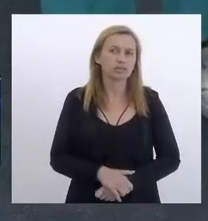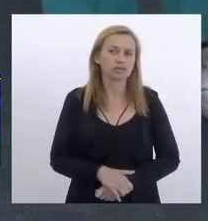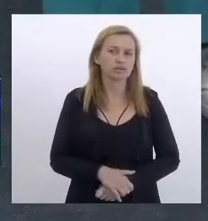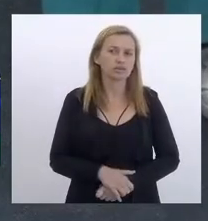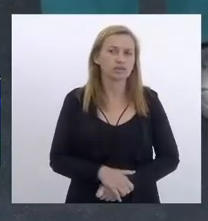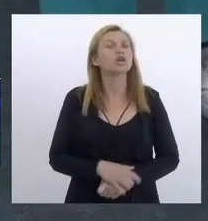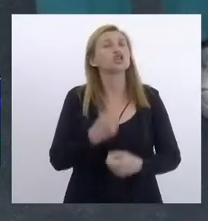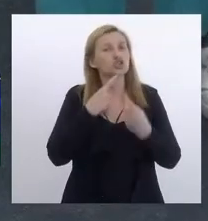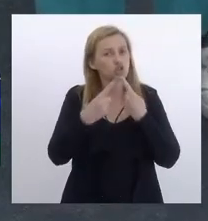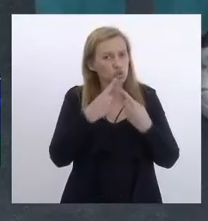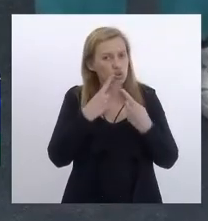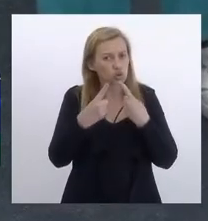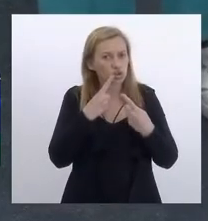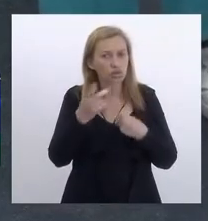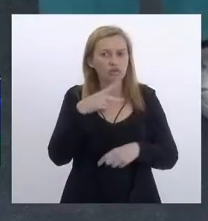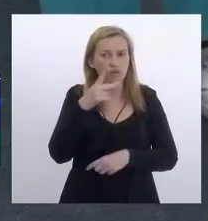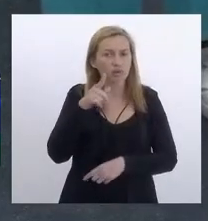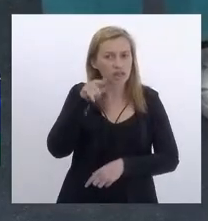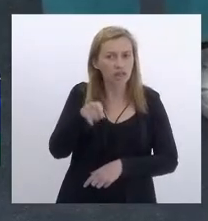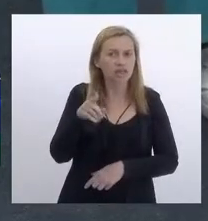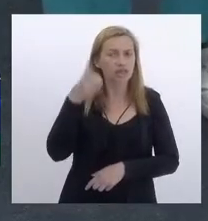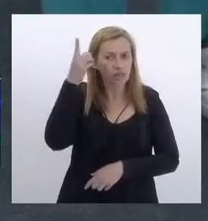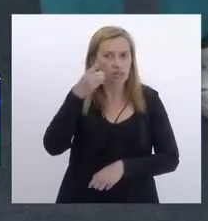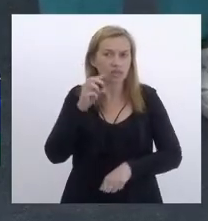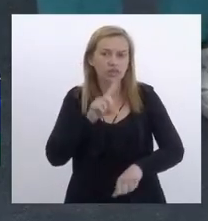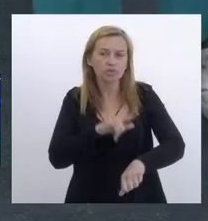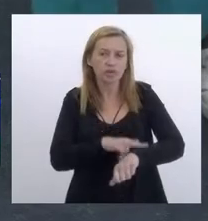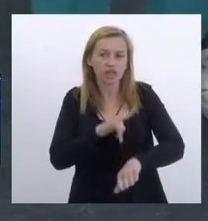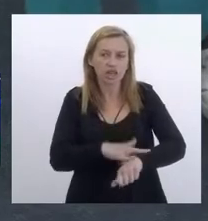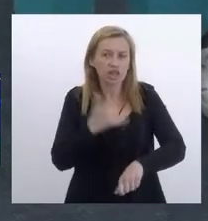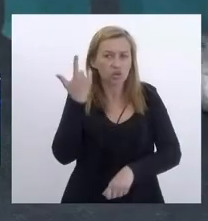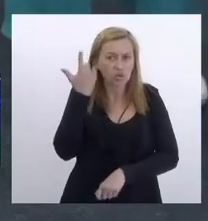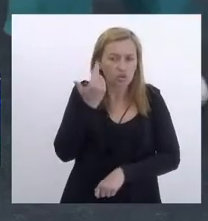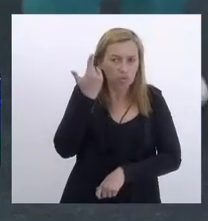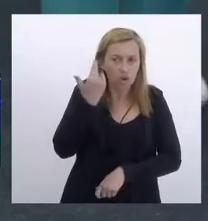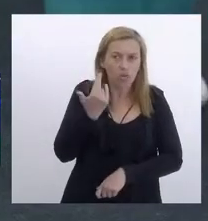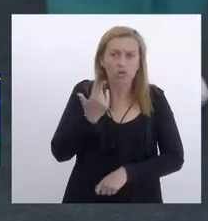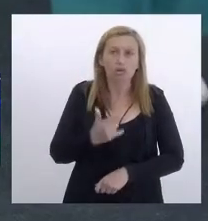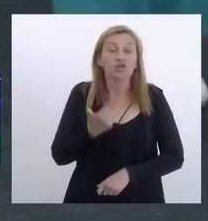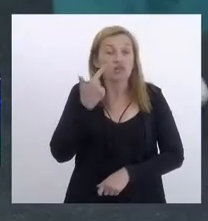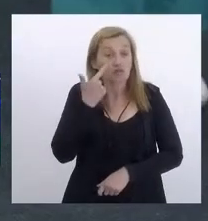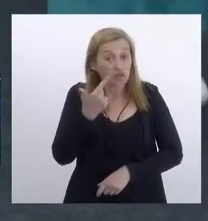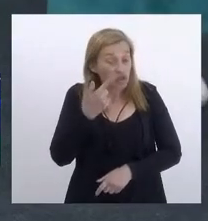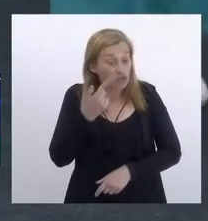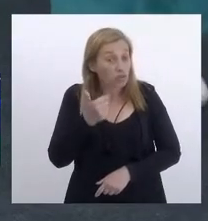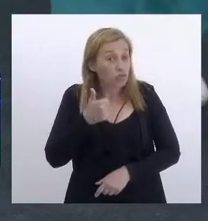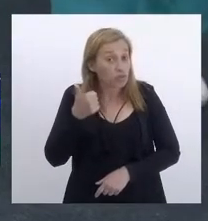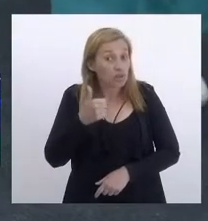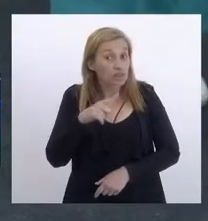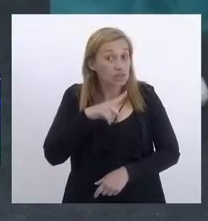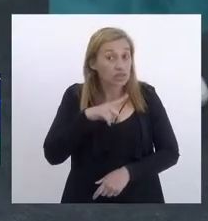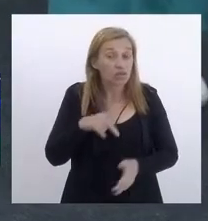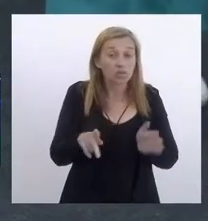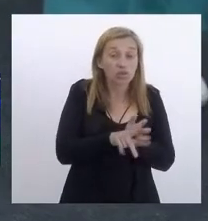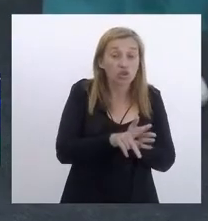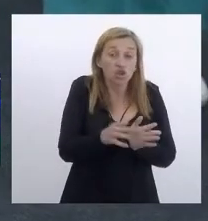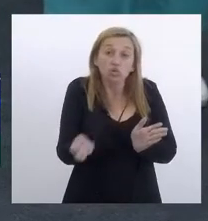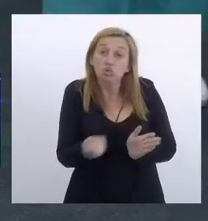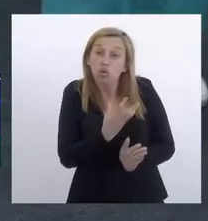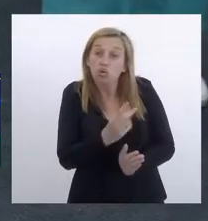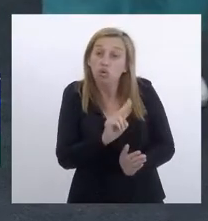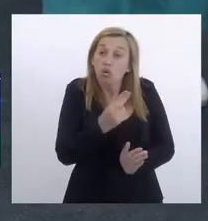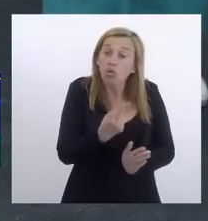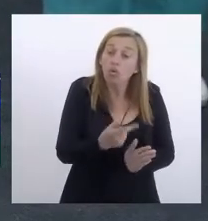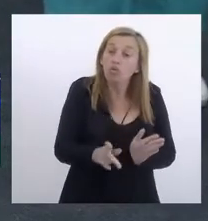sobre a discussão que colocou aqui o deputado, do banheiro comum, para que verifique se tem que ser um projeto novo